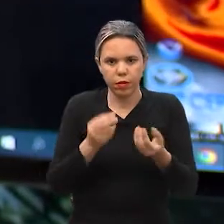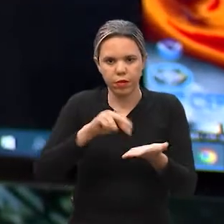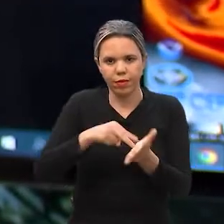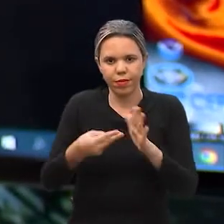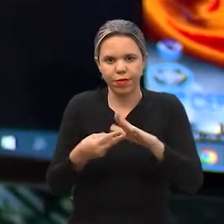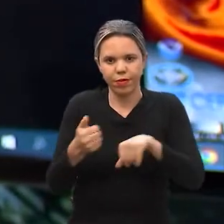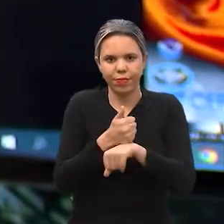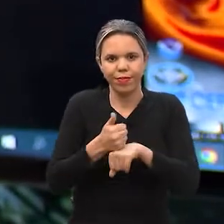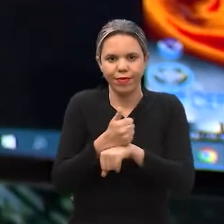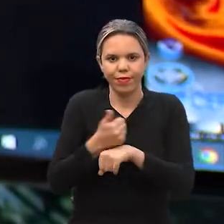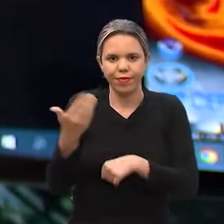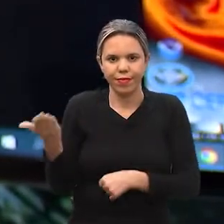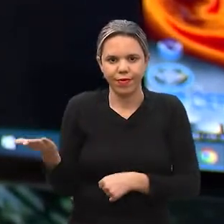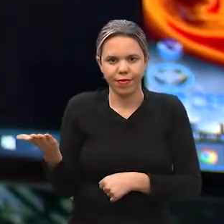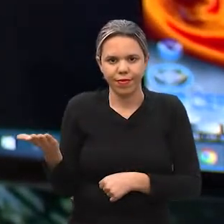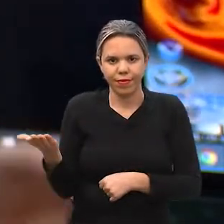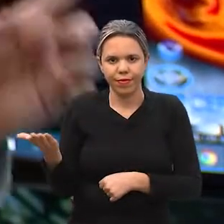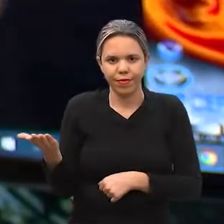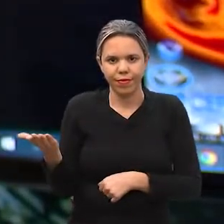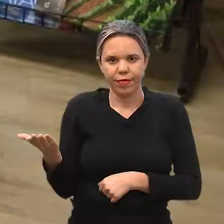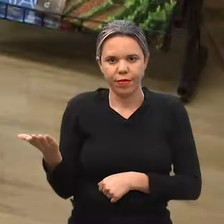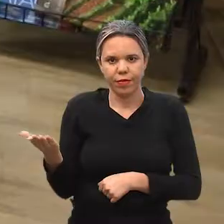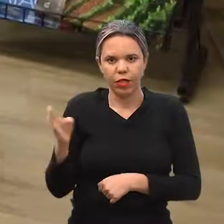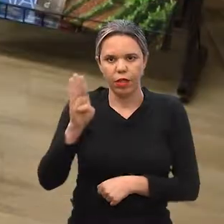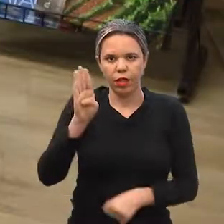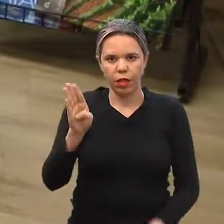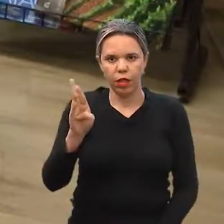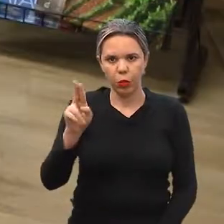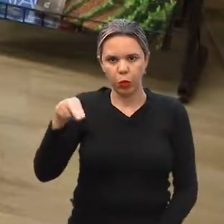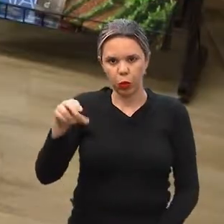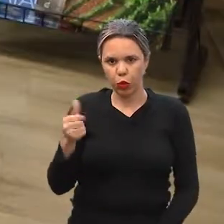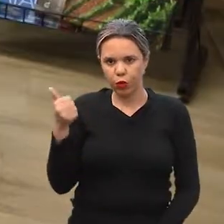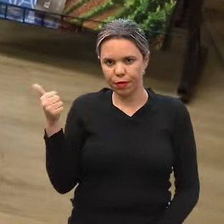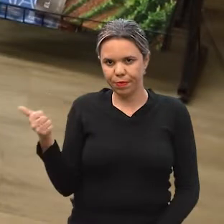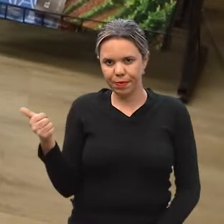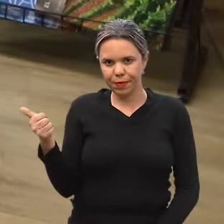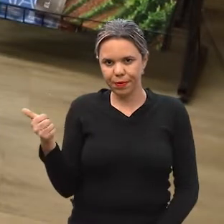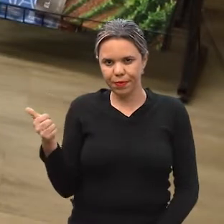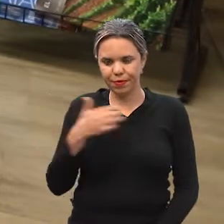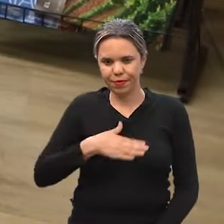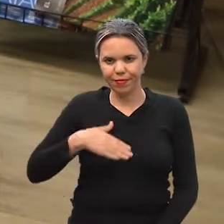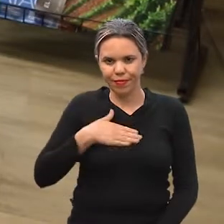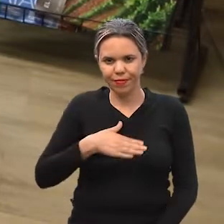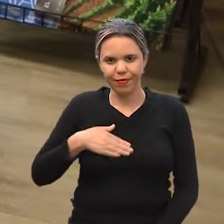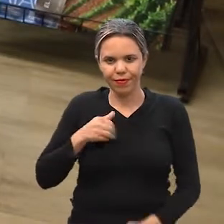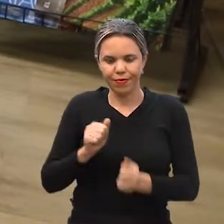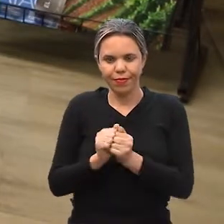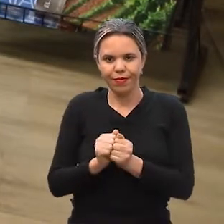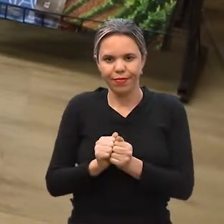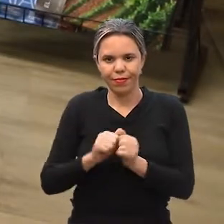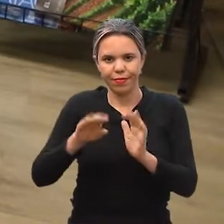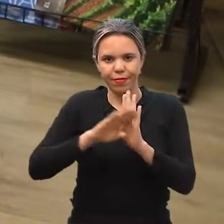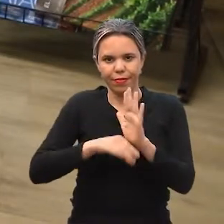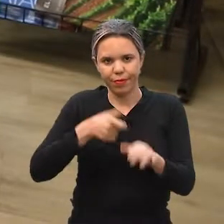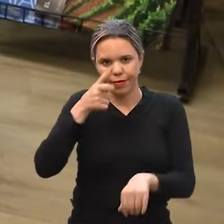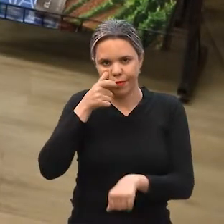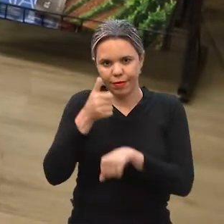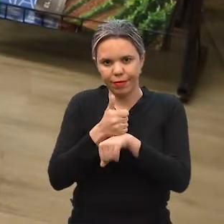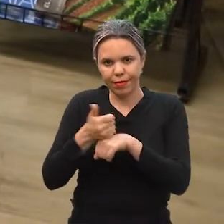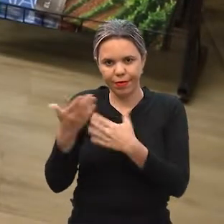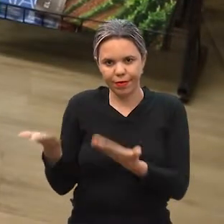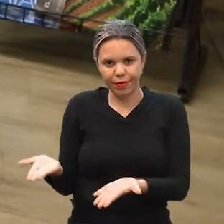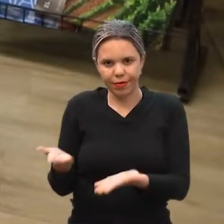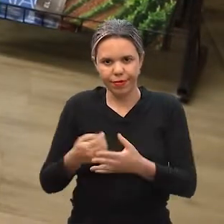sobre essa profissão, olha só, eu estou aqui com o Bruno. Tudo bem, Bruno? Prazer em tê-lo conosco aqui no quadro Se Liga na